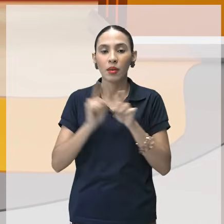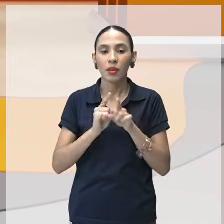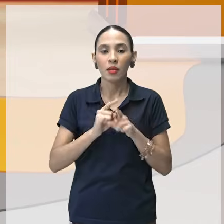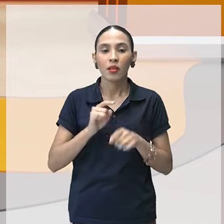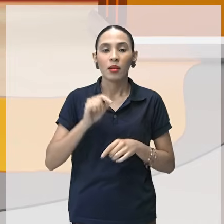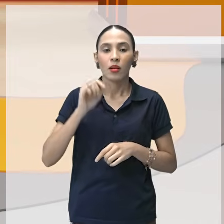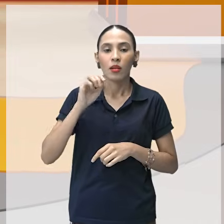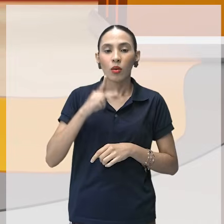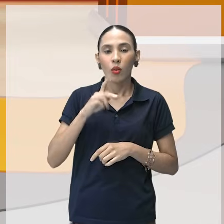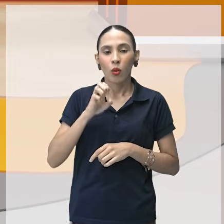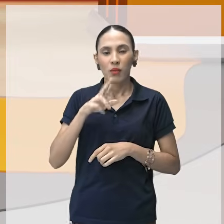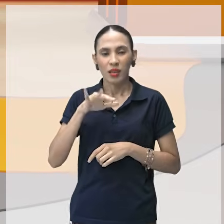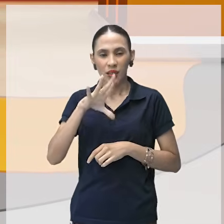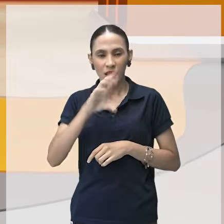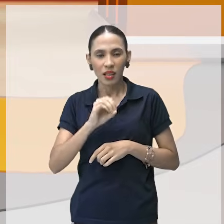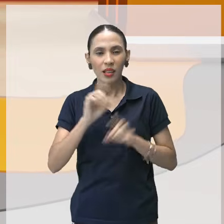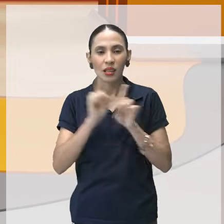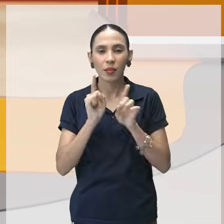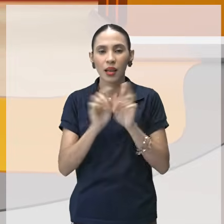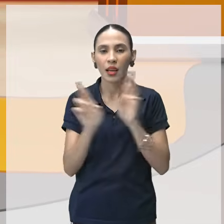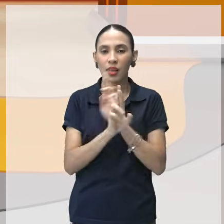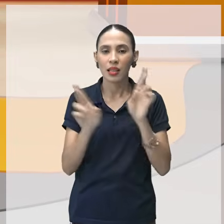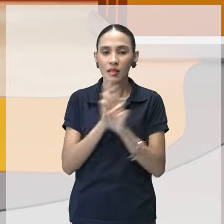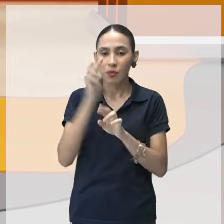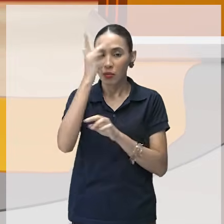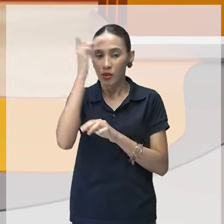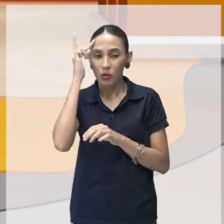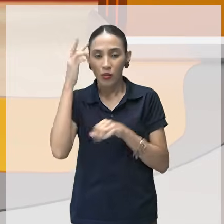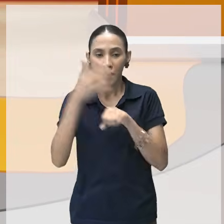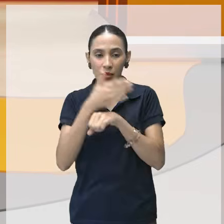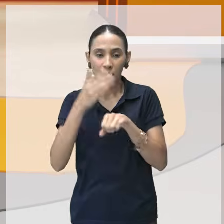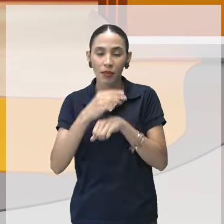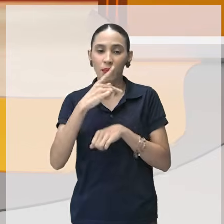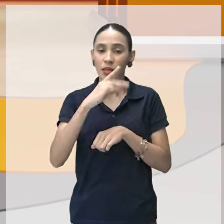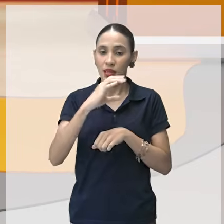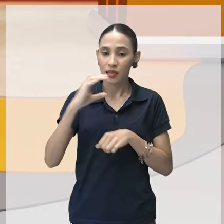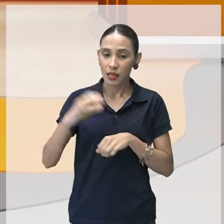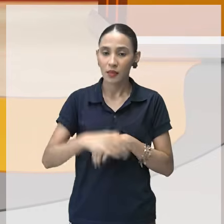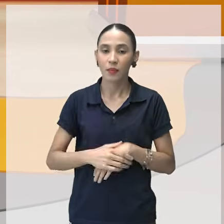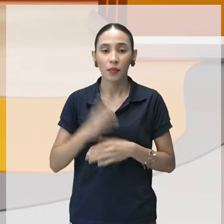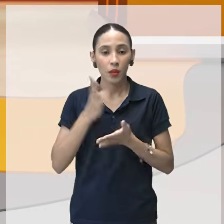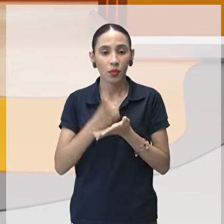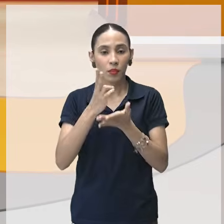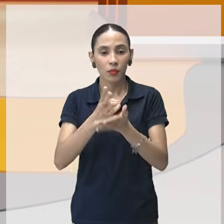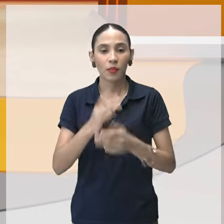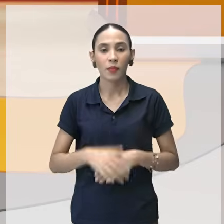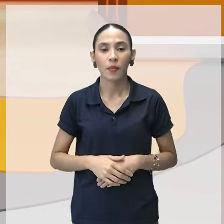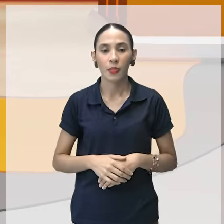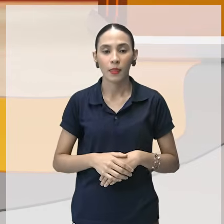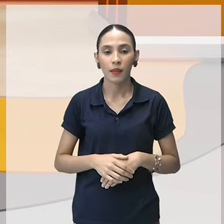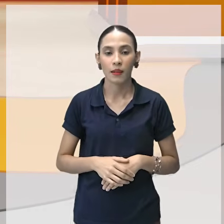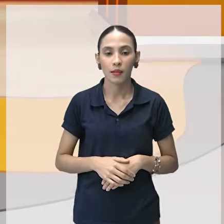Kuomintang em relação às pessoas que faziam parte do PCC, certo? Continuando.